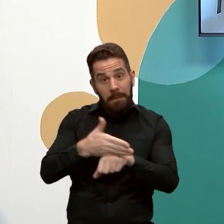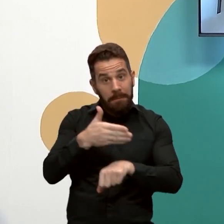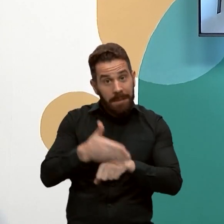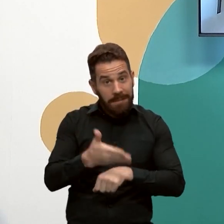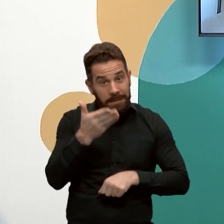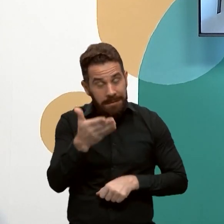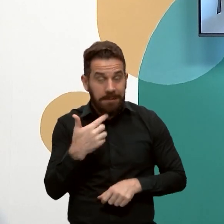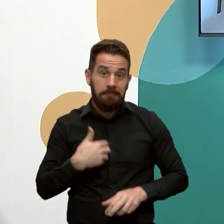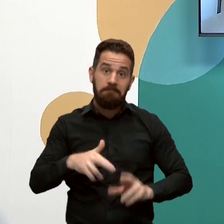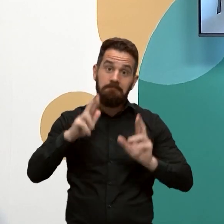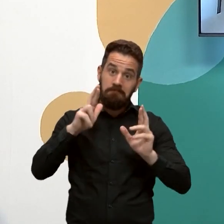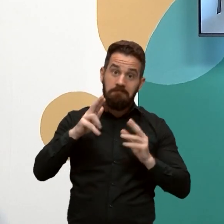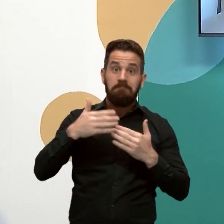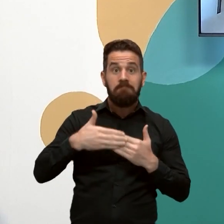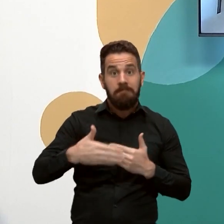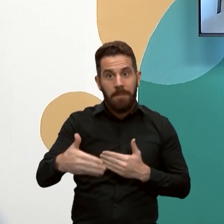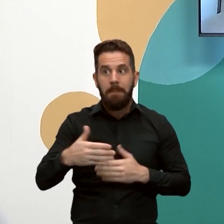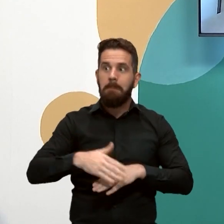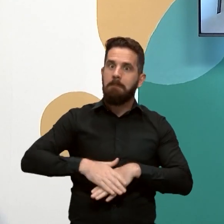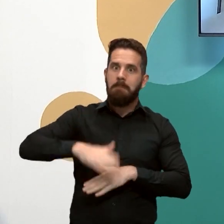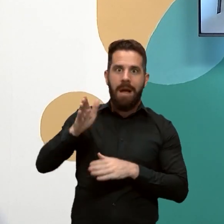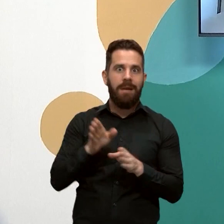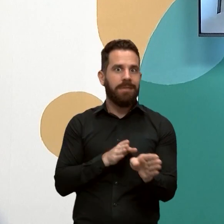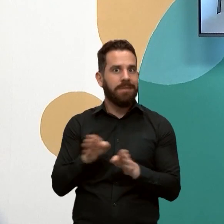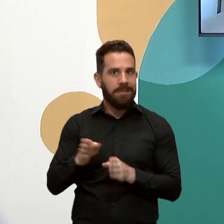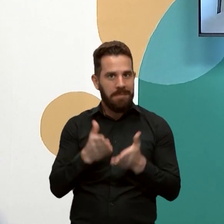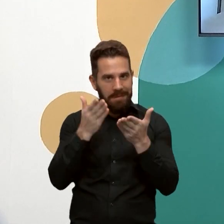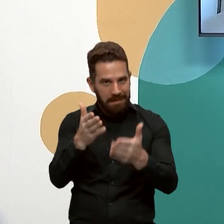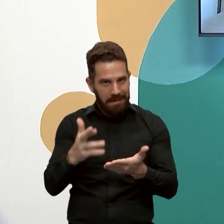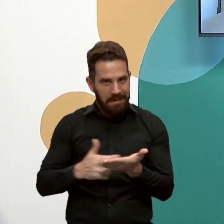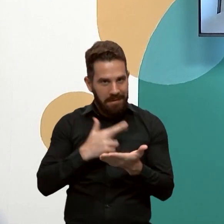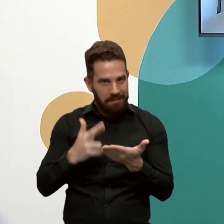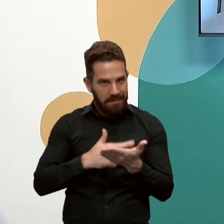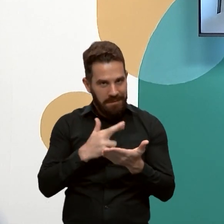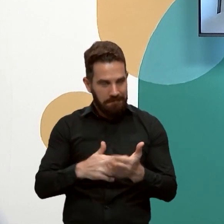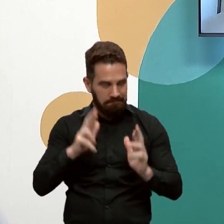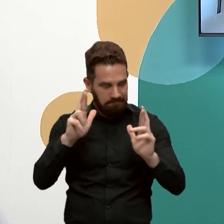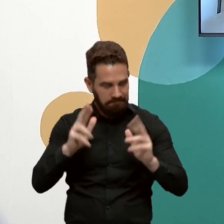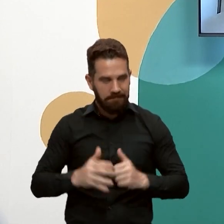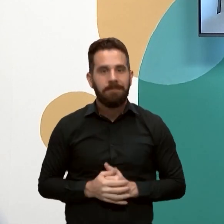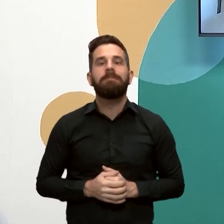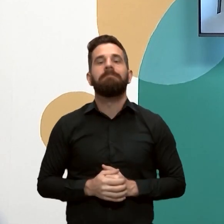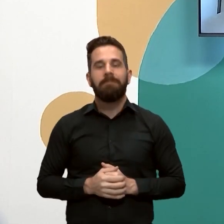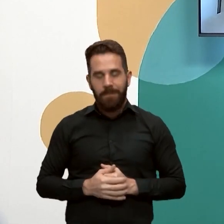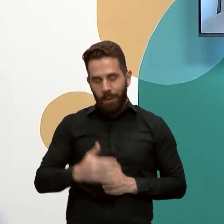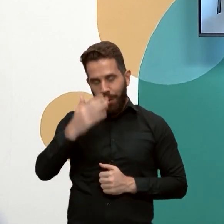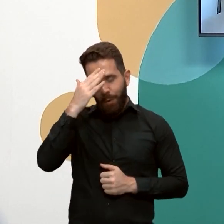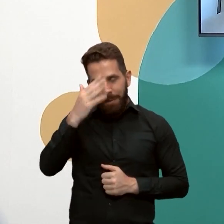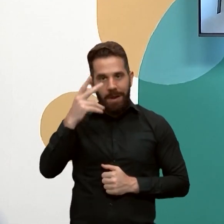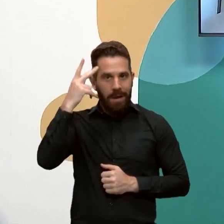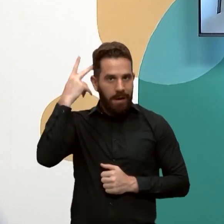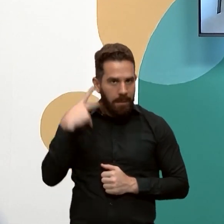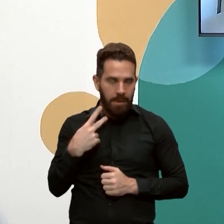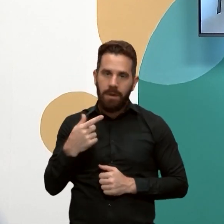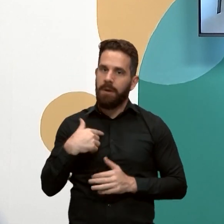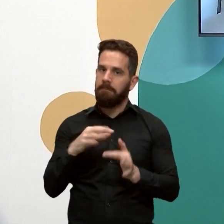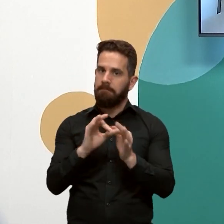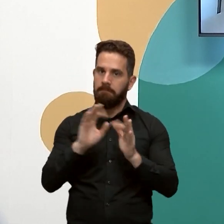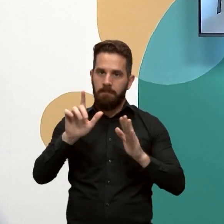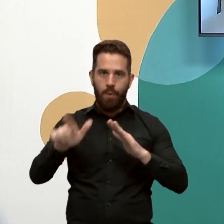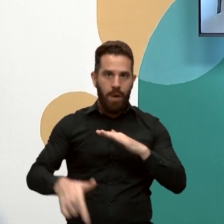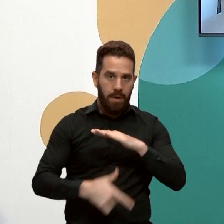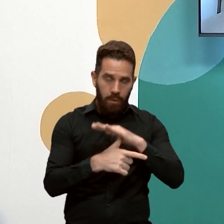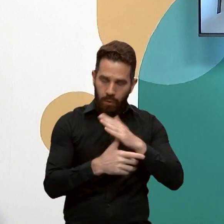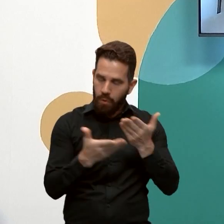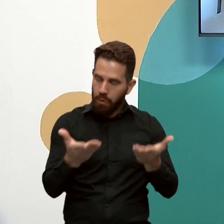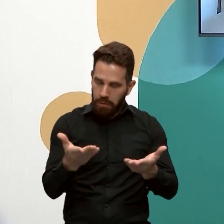agora a gente consiga cada vez mais acessibilidade no conteúdo da revista. Muito obrigada, Camila. Estou sempre à disposição lá na Pró-Reitoria